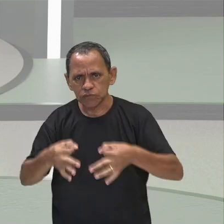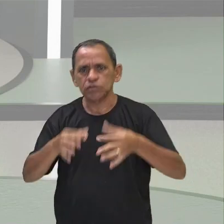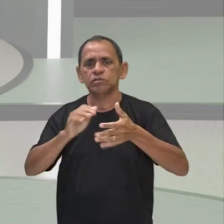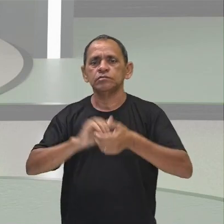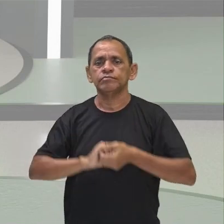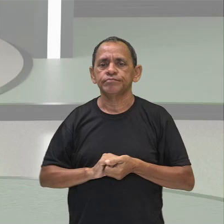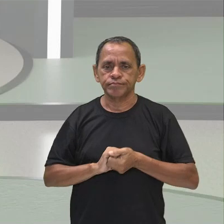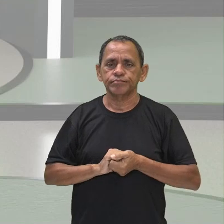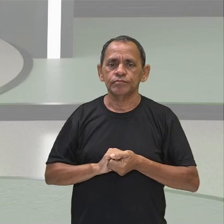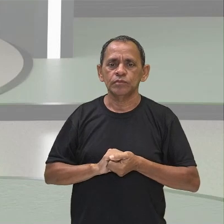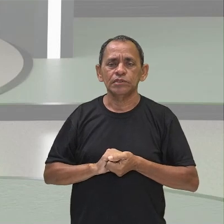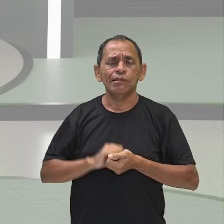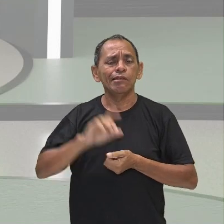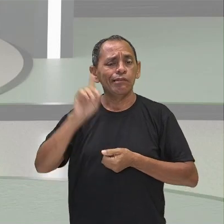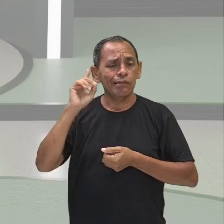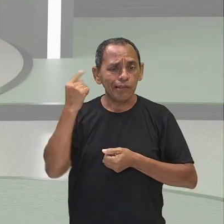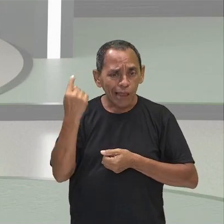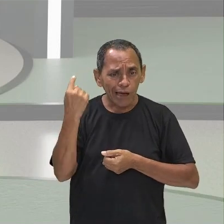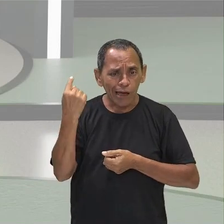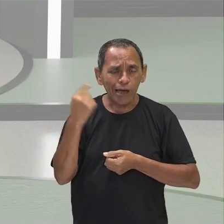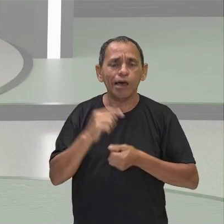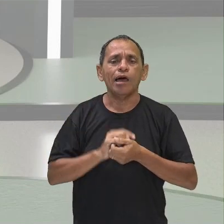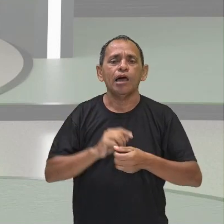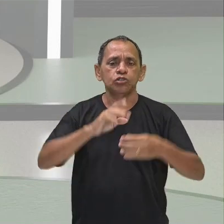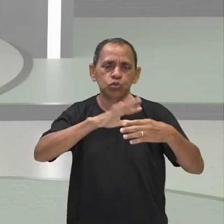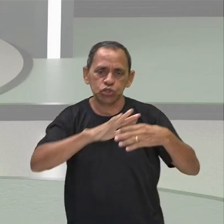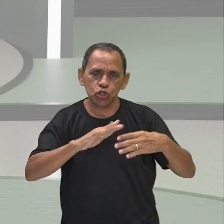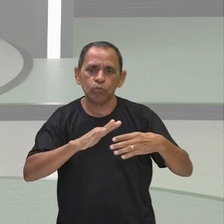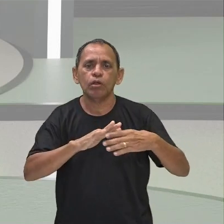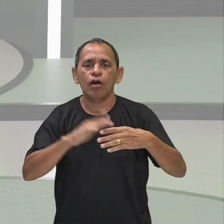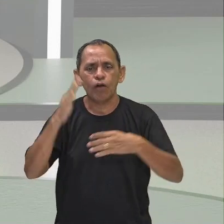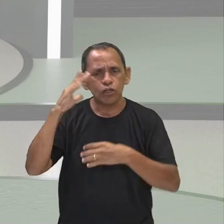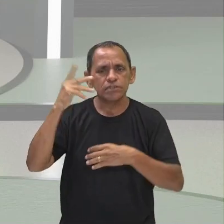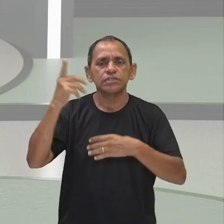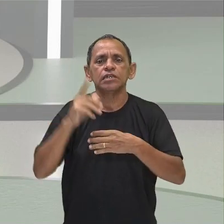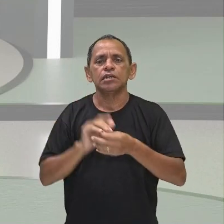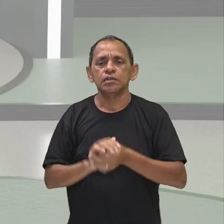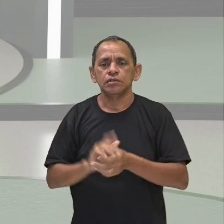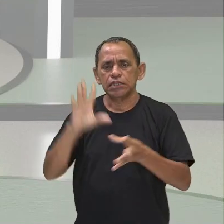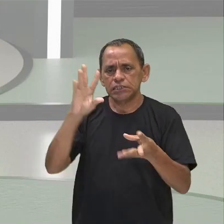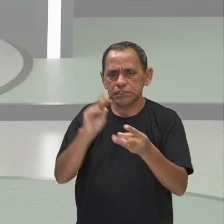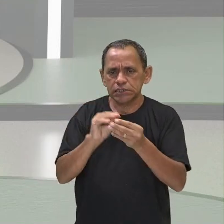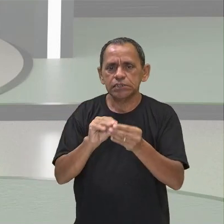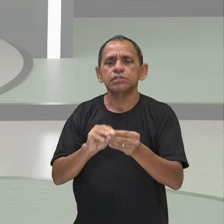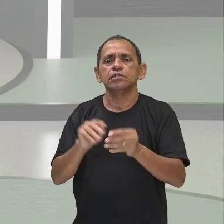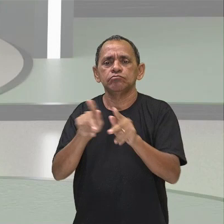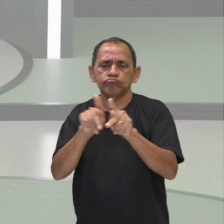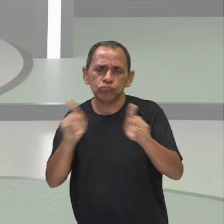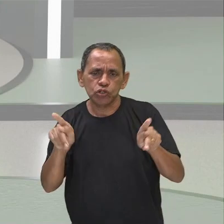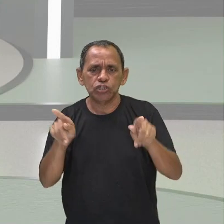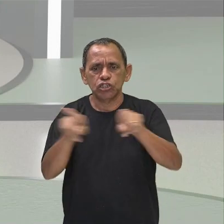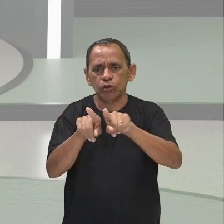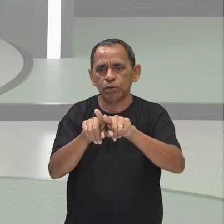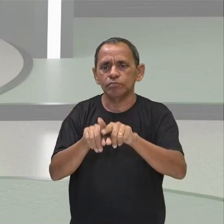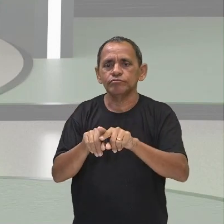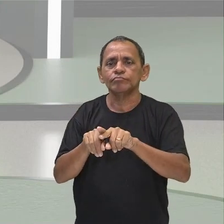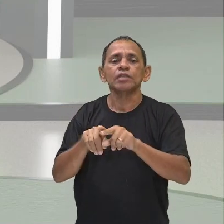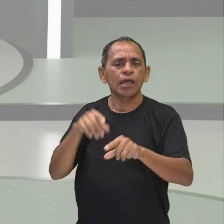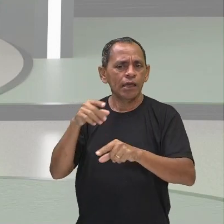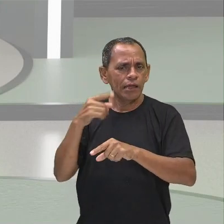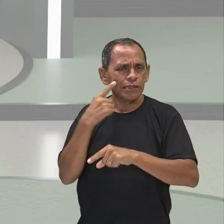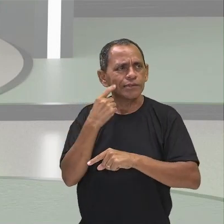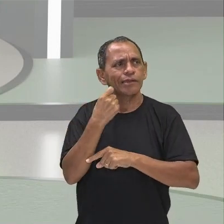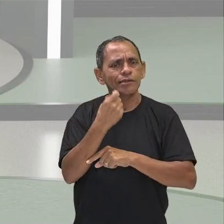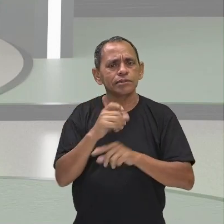lá para o citoplasma, e lá vai ocorrer a síntese de proteínas, né? Interessantíssimo isso. Se